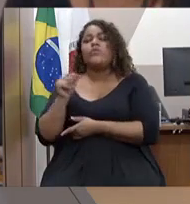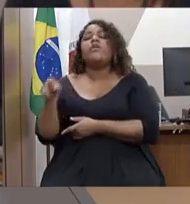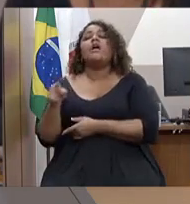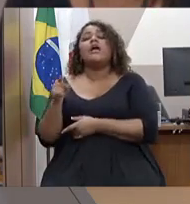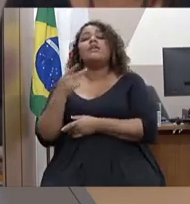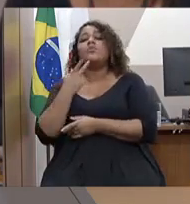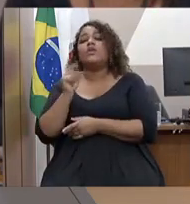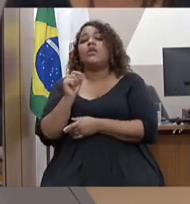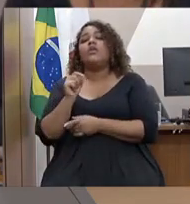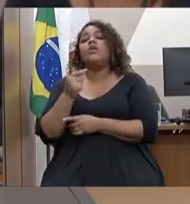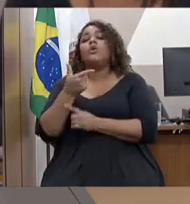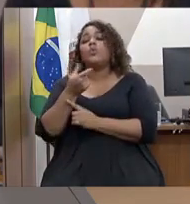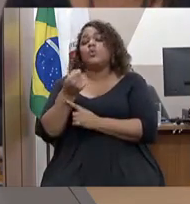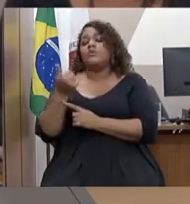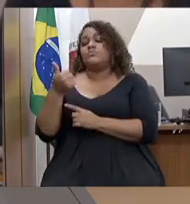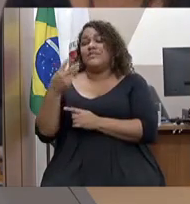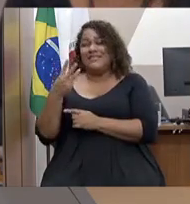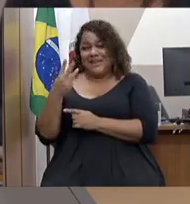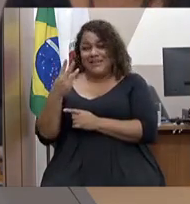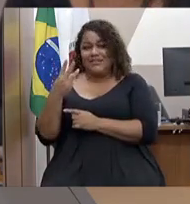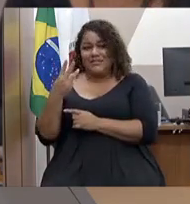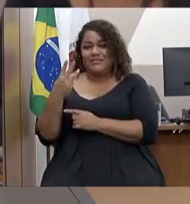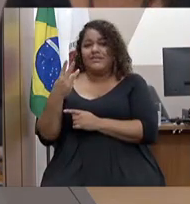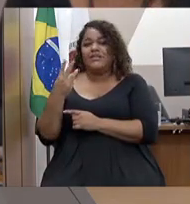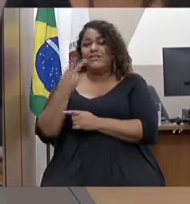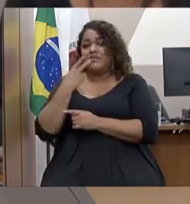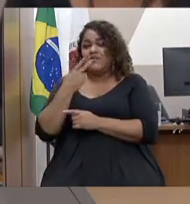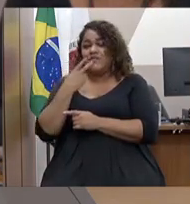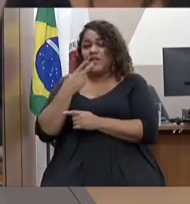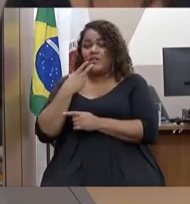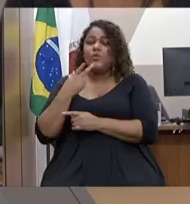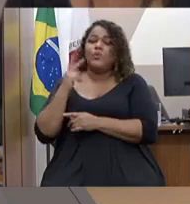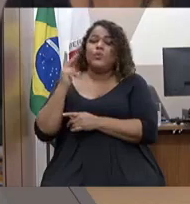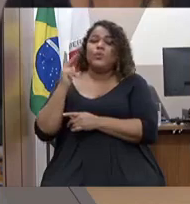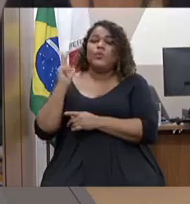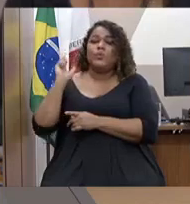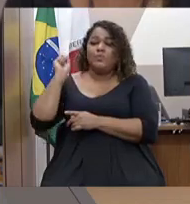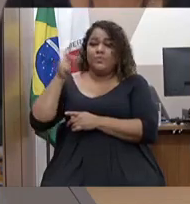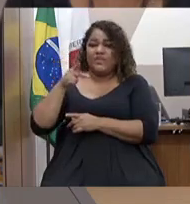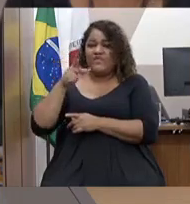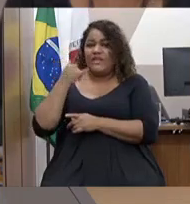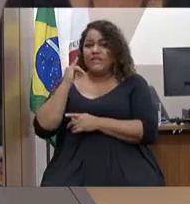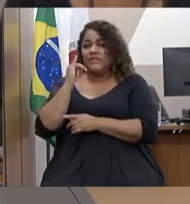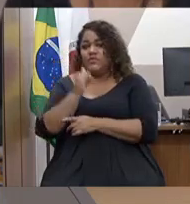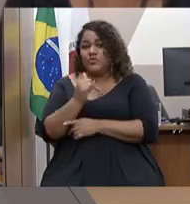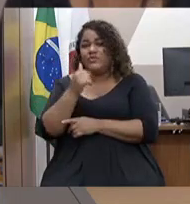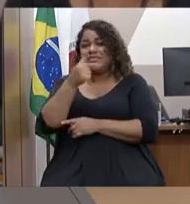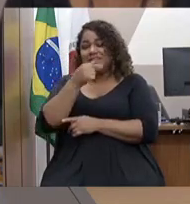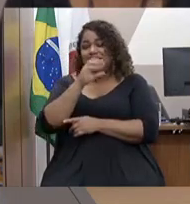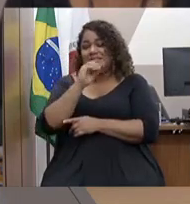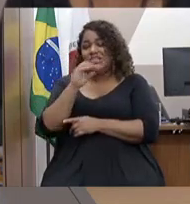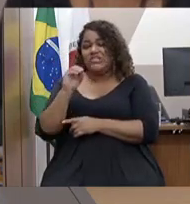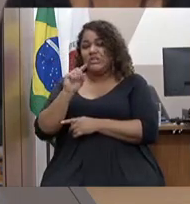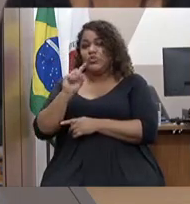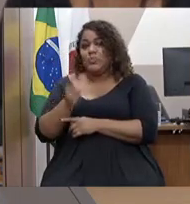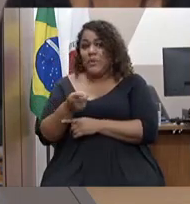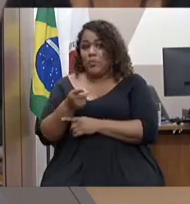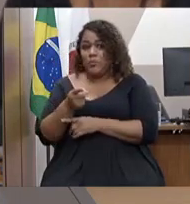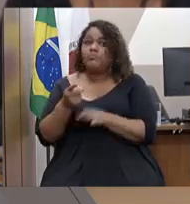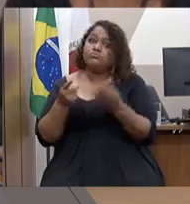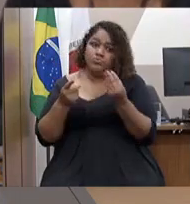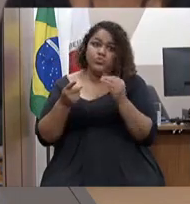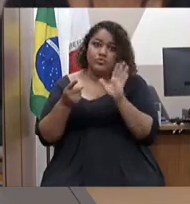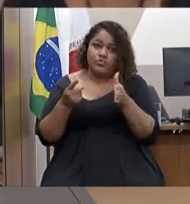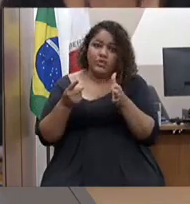a Previdência falou em 700 mil que já é muito quando você foi na casa das pessoas e perguntou